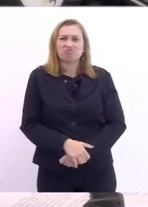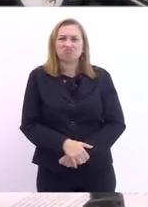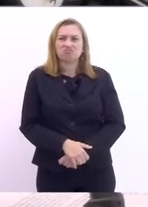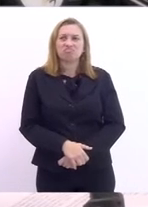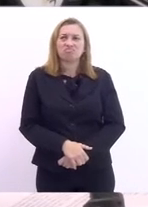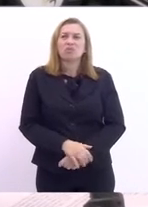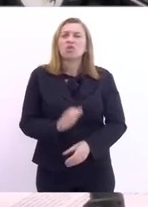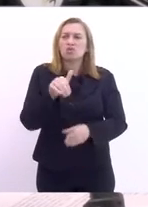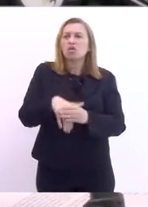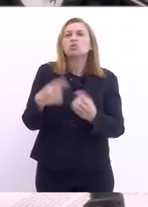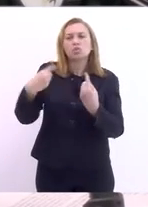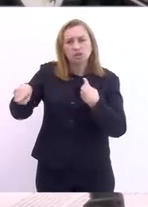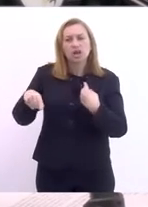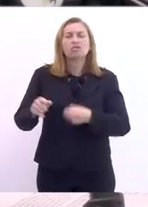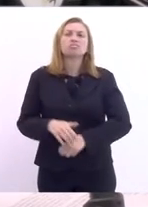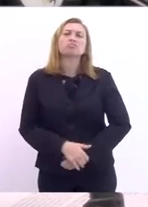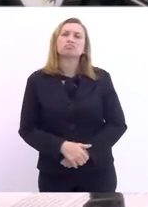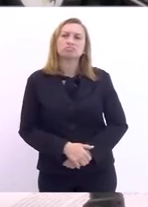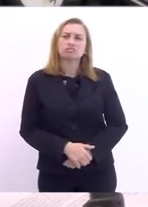Voto contrário.